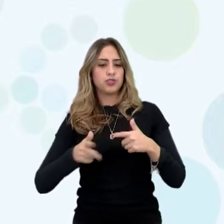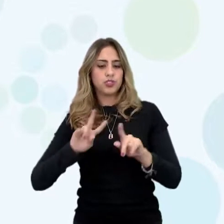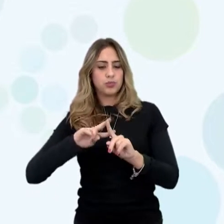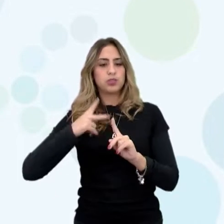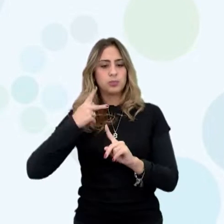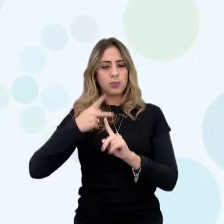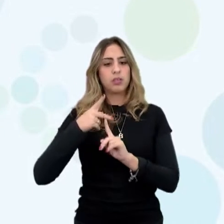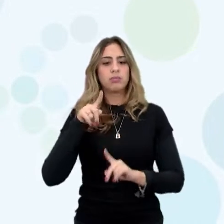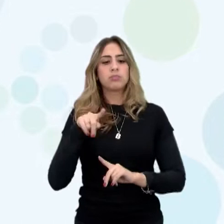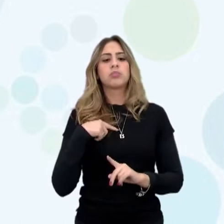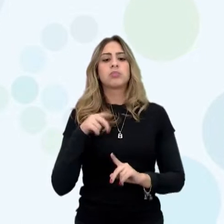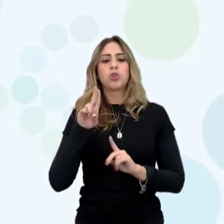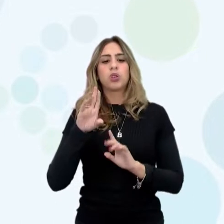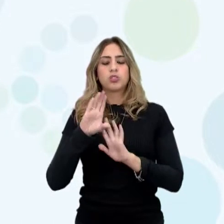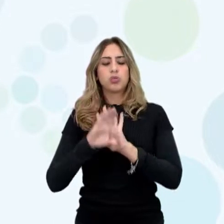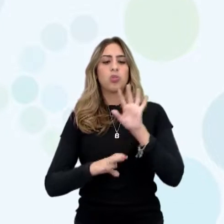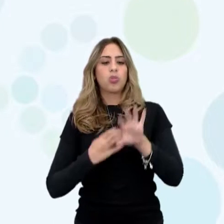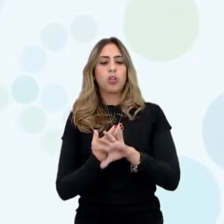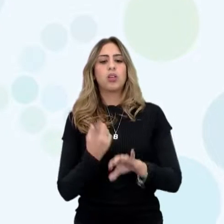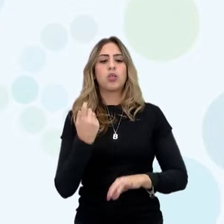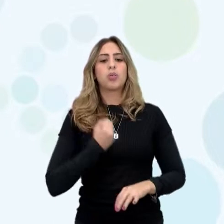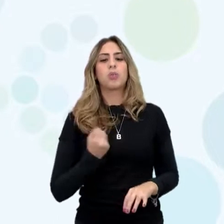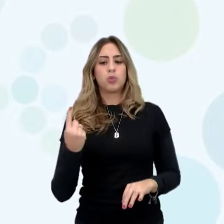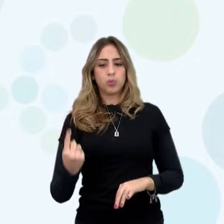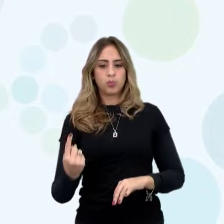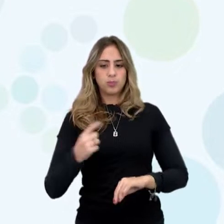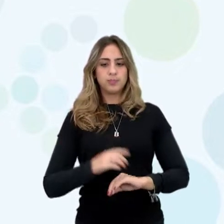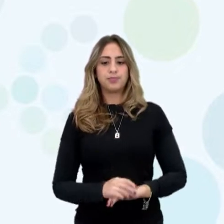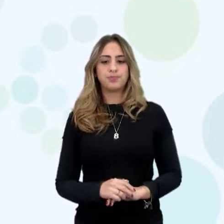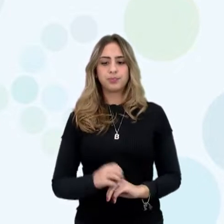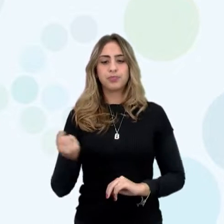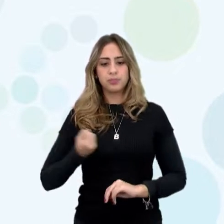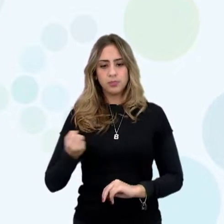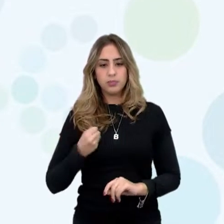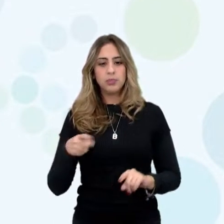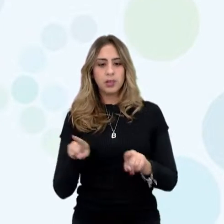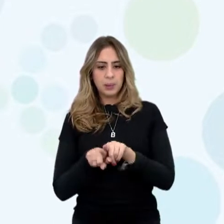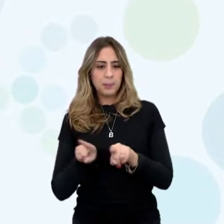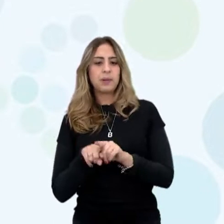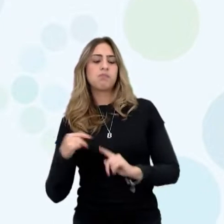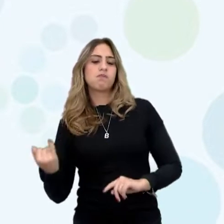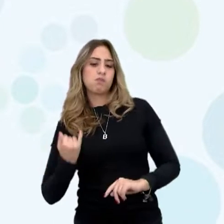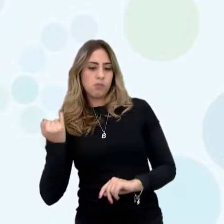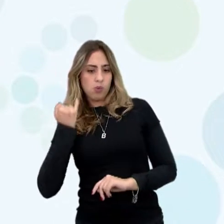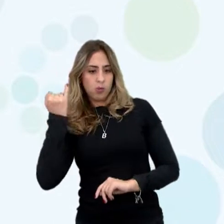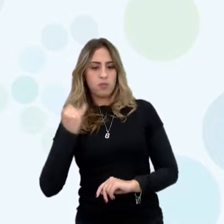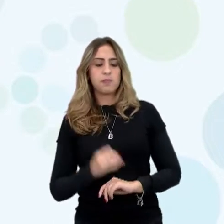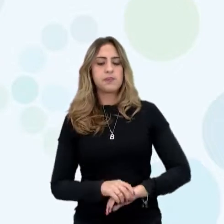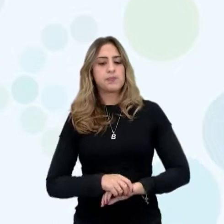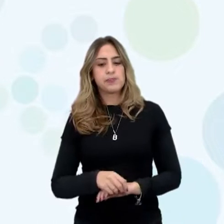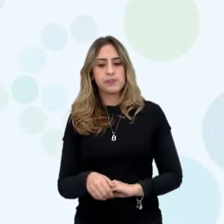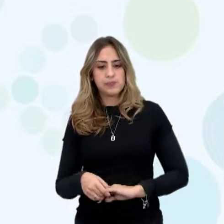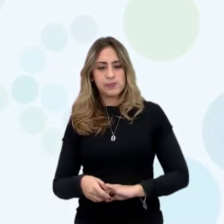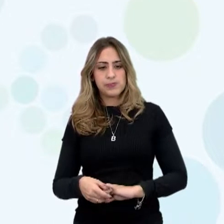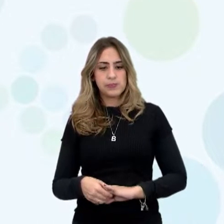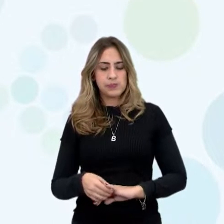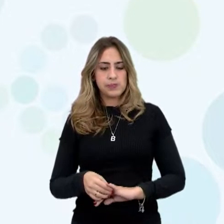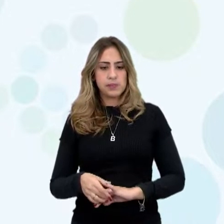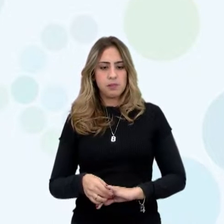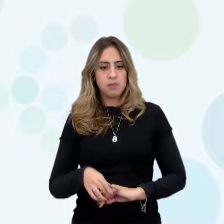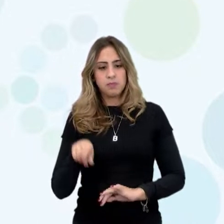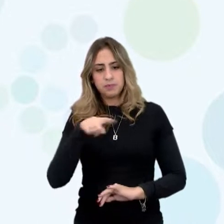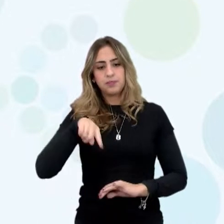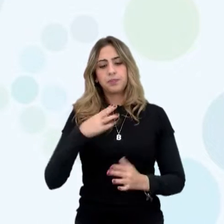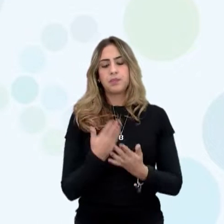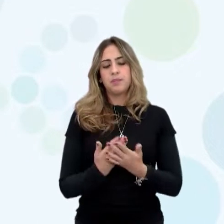Estamos na unidade curricular de número 1. Os números também importam, como vocês bem sabem, né? A gente sempre frisa muito